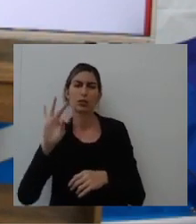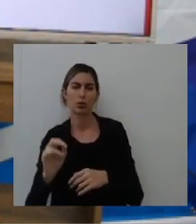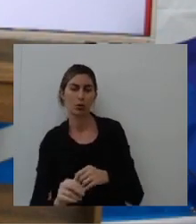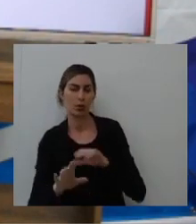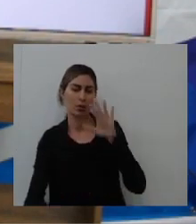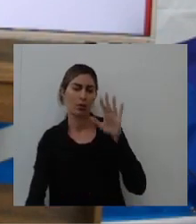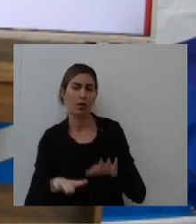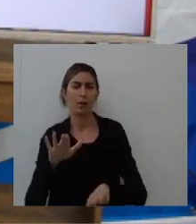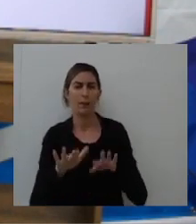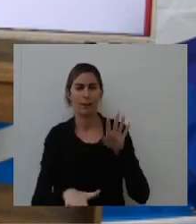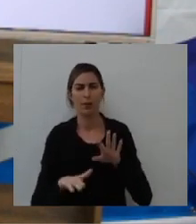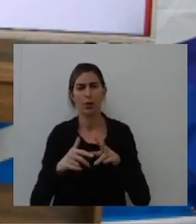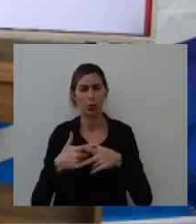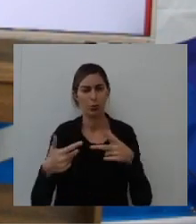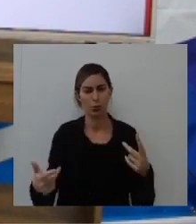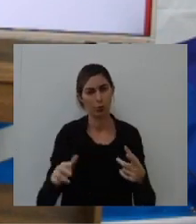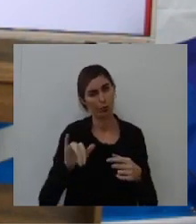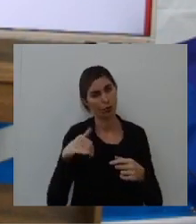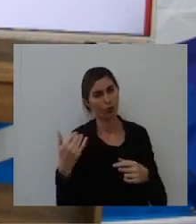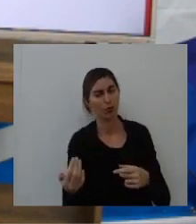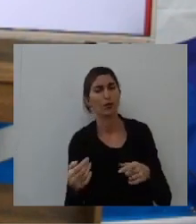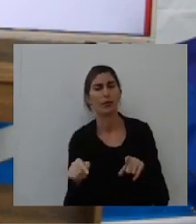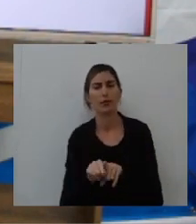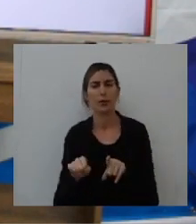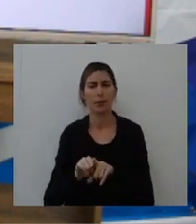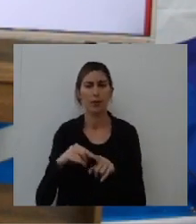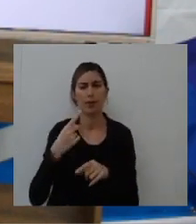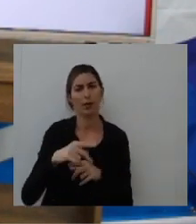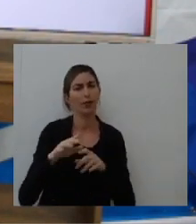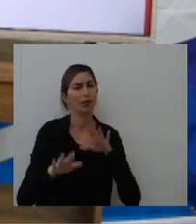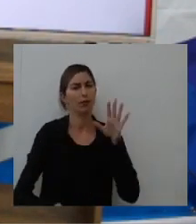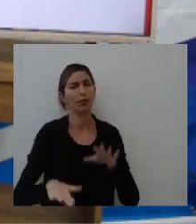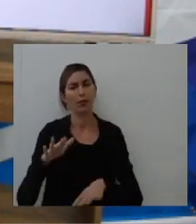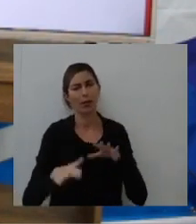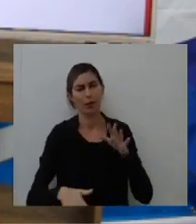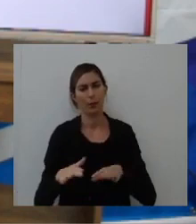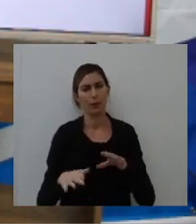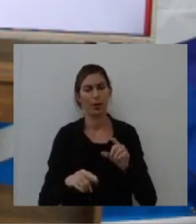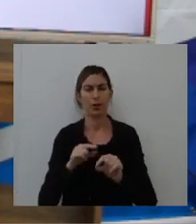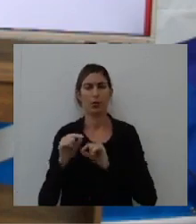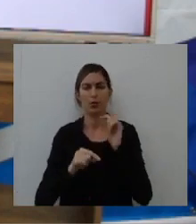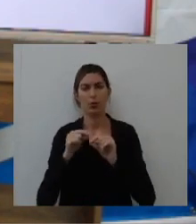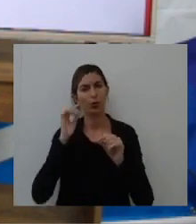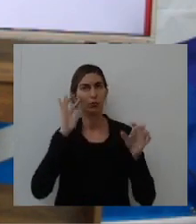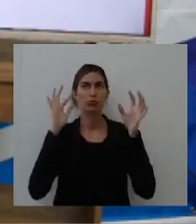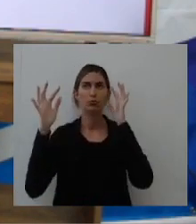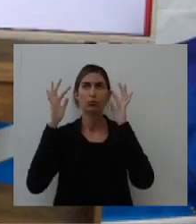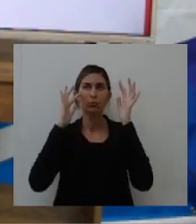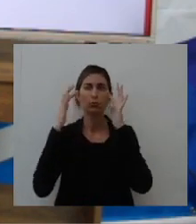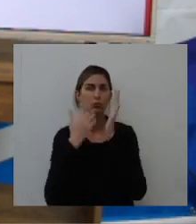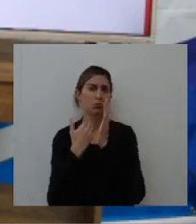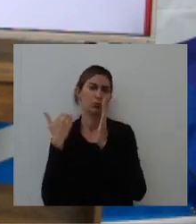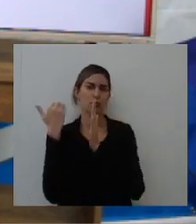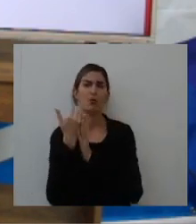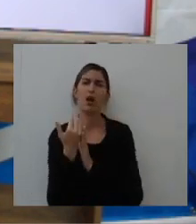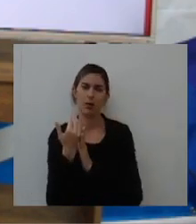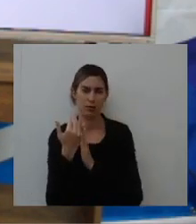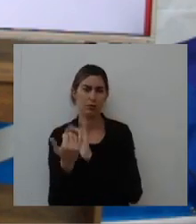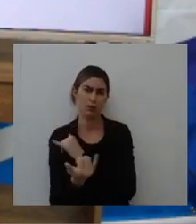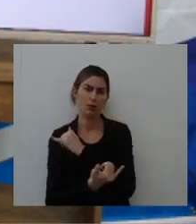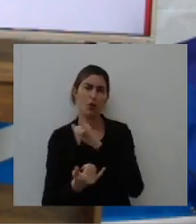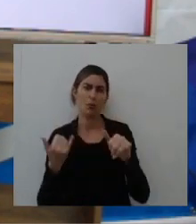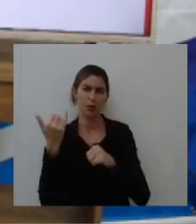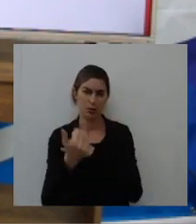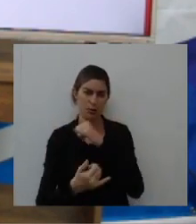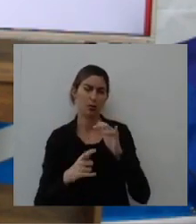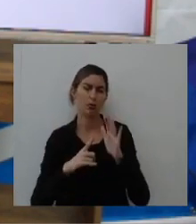depende, além de recursos externos, que ele depende de um raciocínio um pouquinho maior. A informação, ela